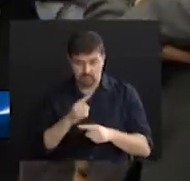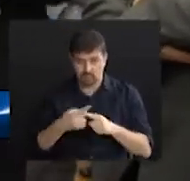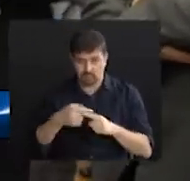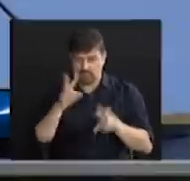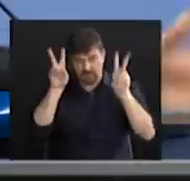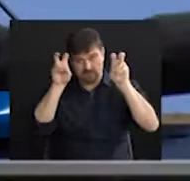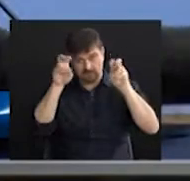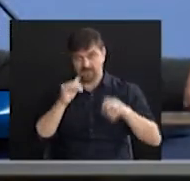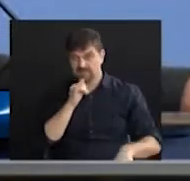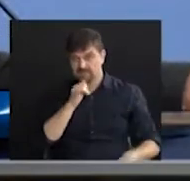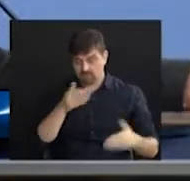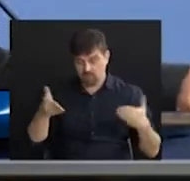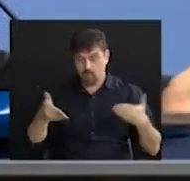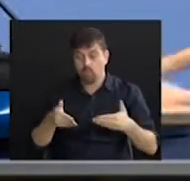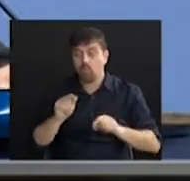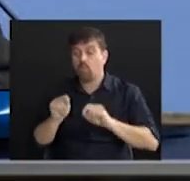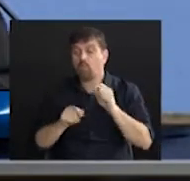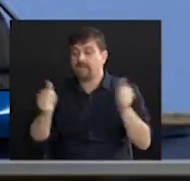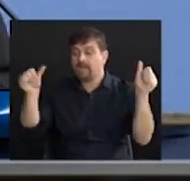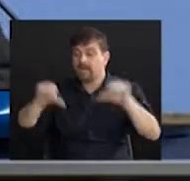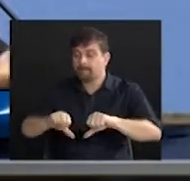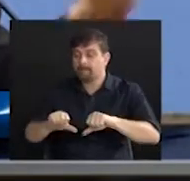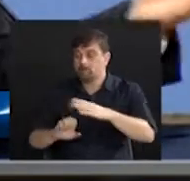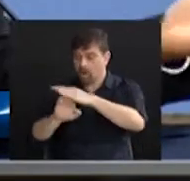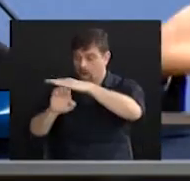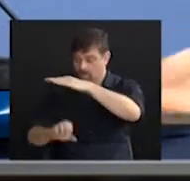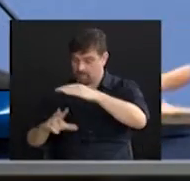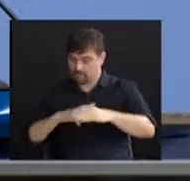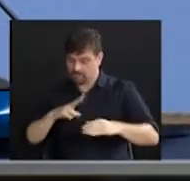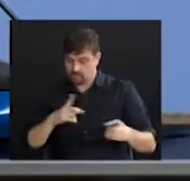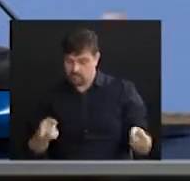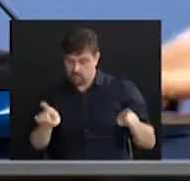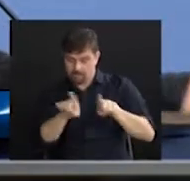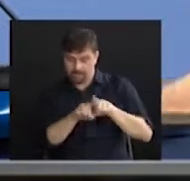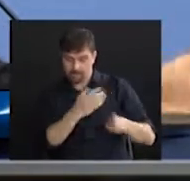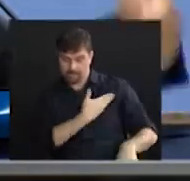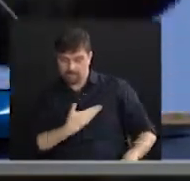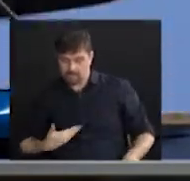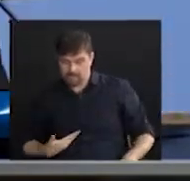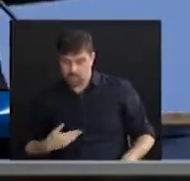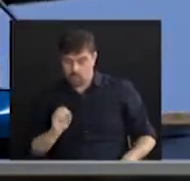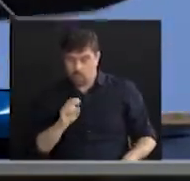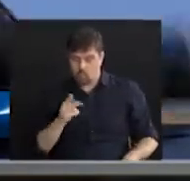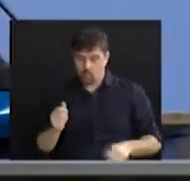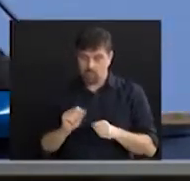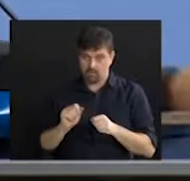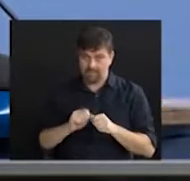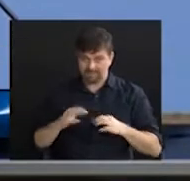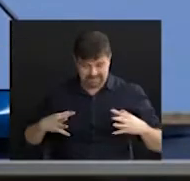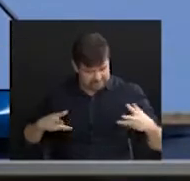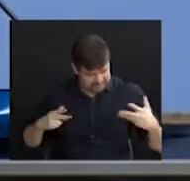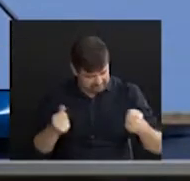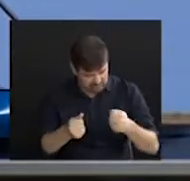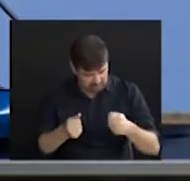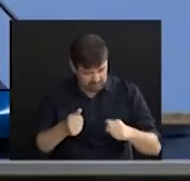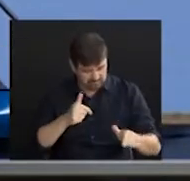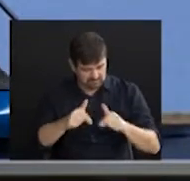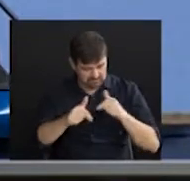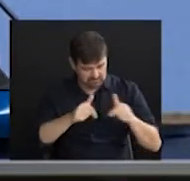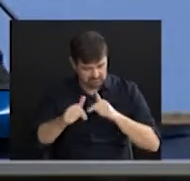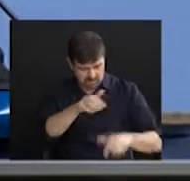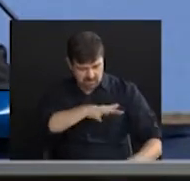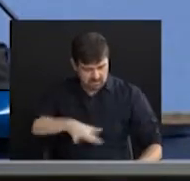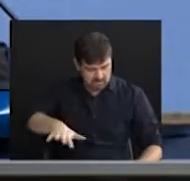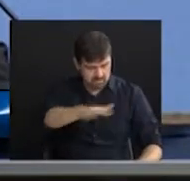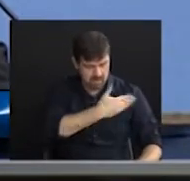do assunto. Qual que é o pior? Uma OS ou autorizar as empresas a terceirizar todos os serviços dentro